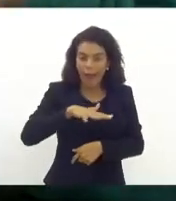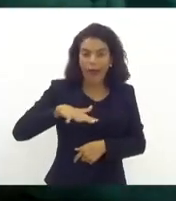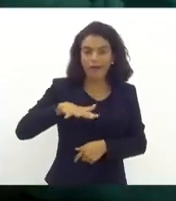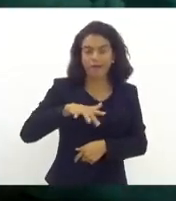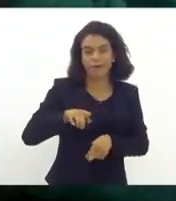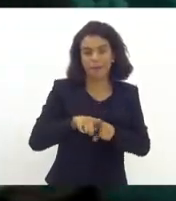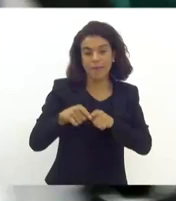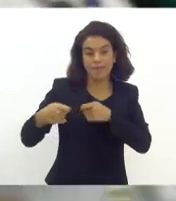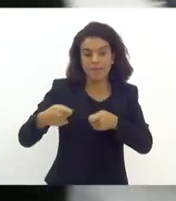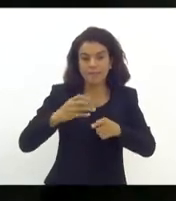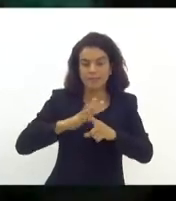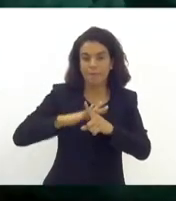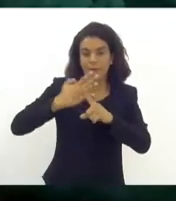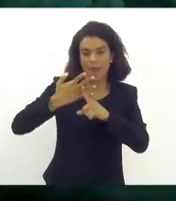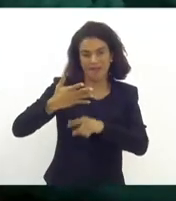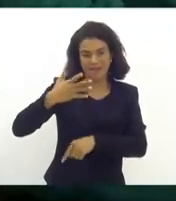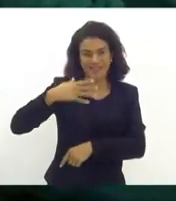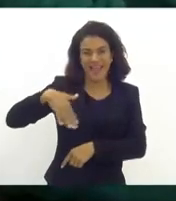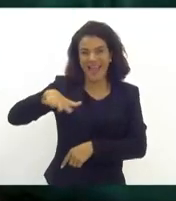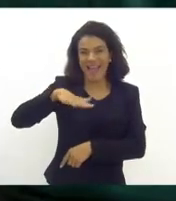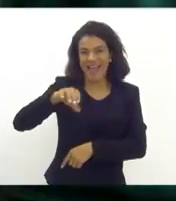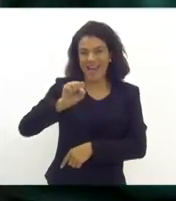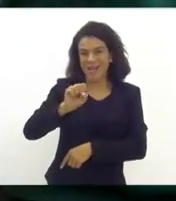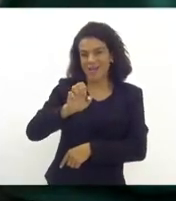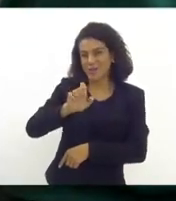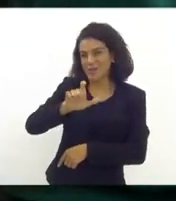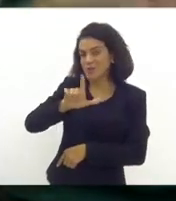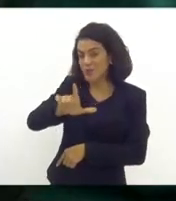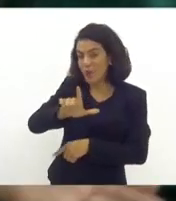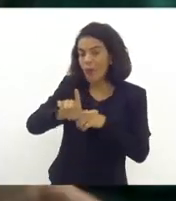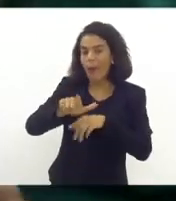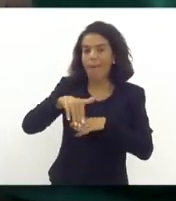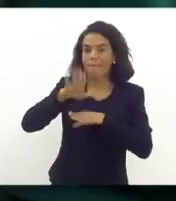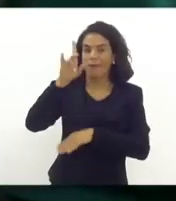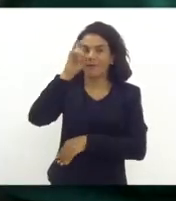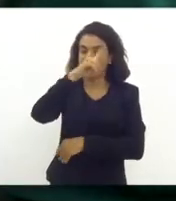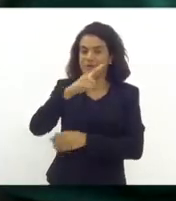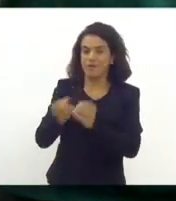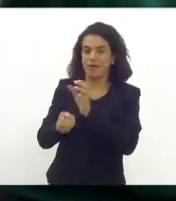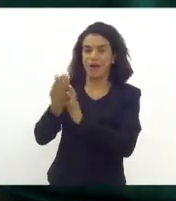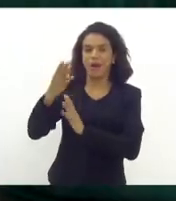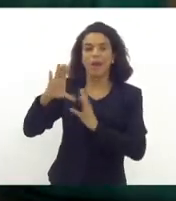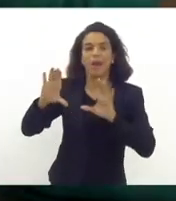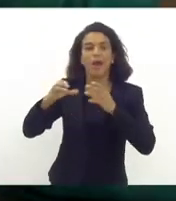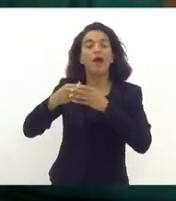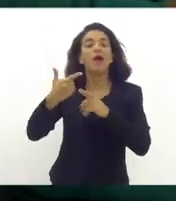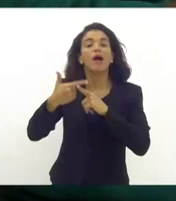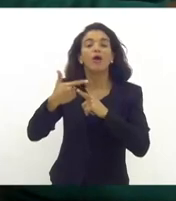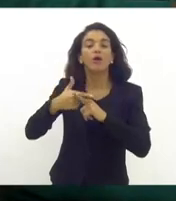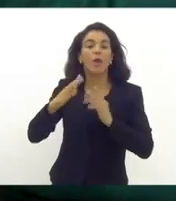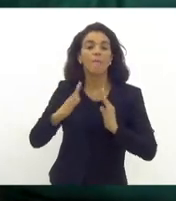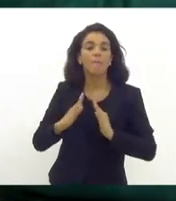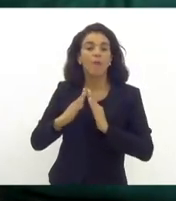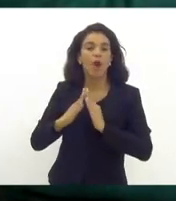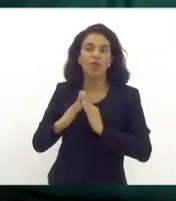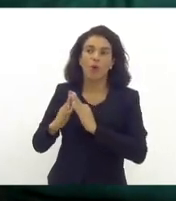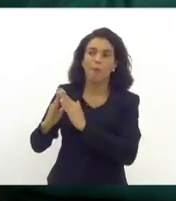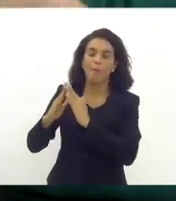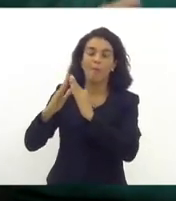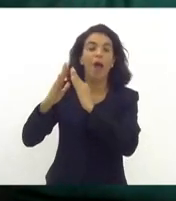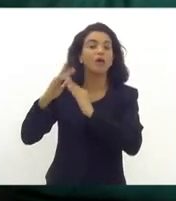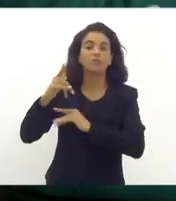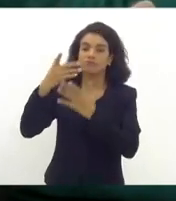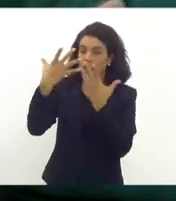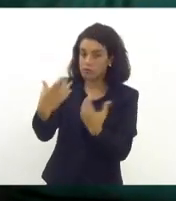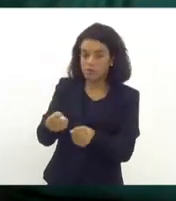e a gente sabe que na zona sul é muito mais difícil a gente poder fazer bloco porque os moradores não deixam aí vem